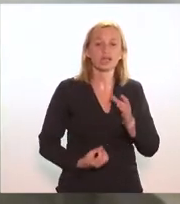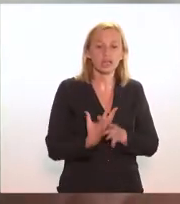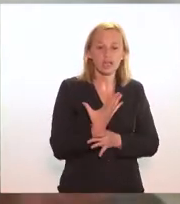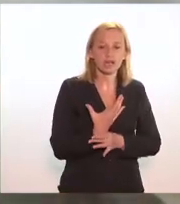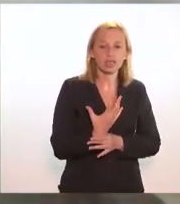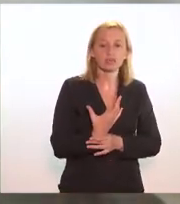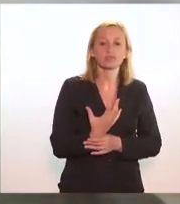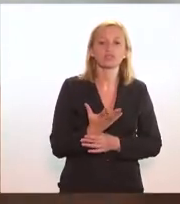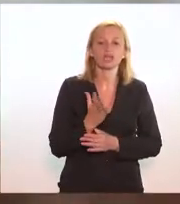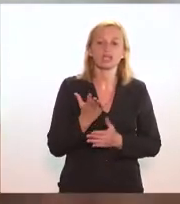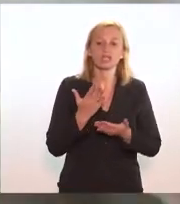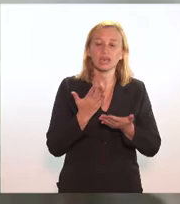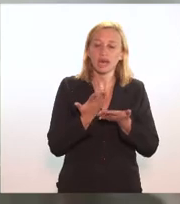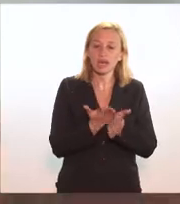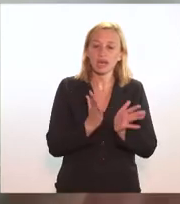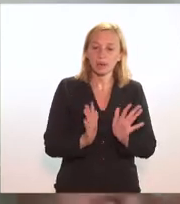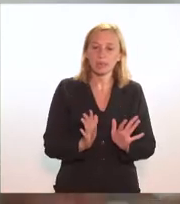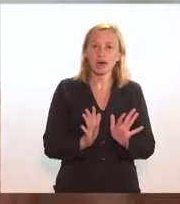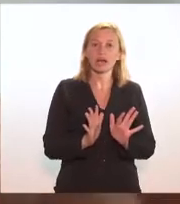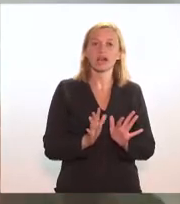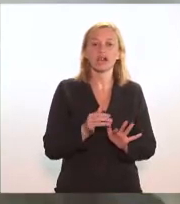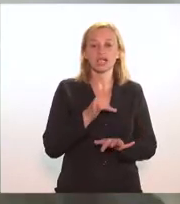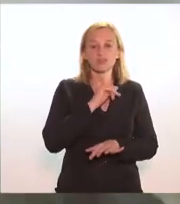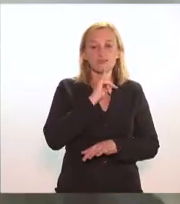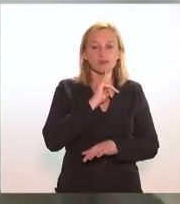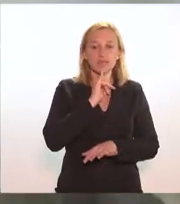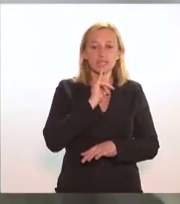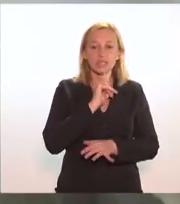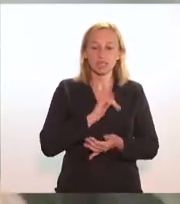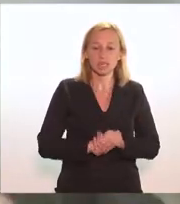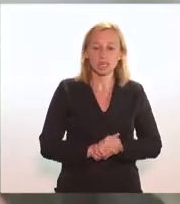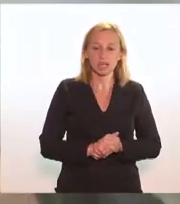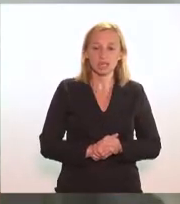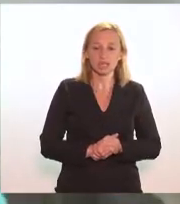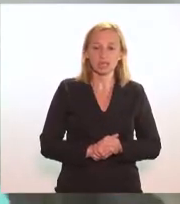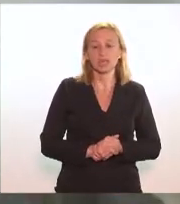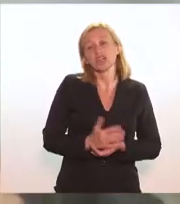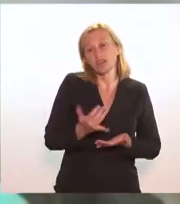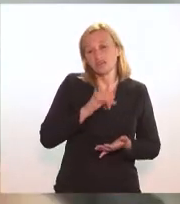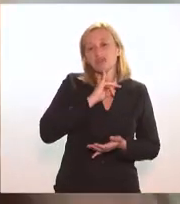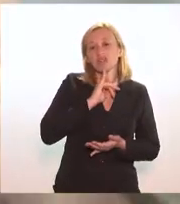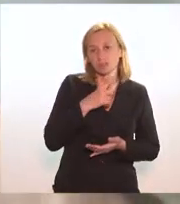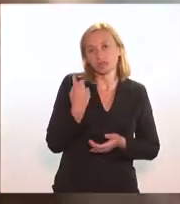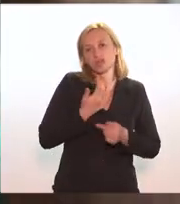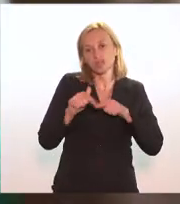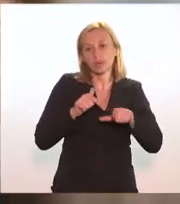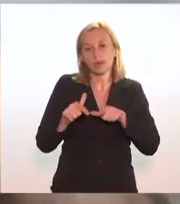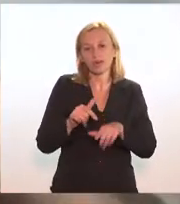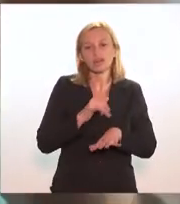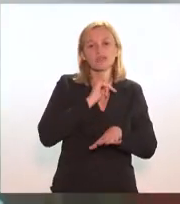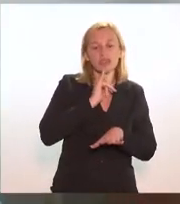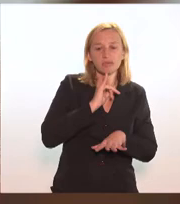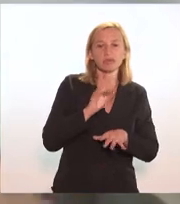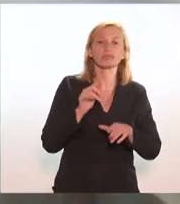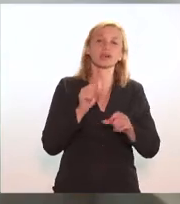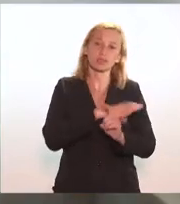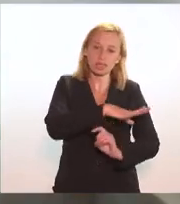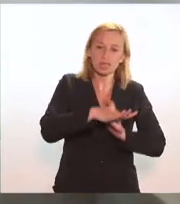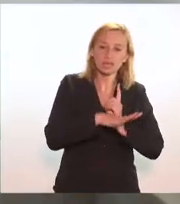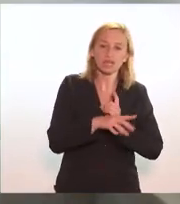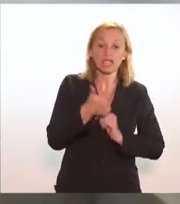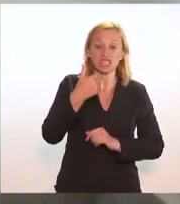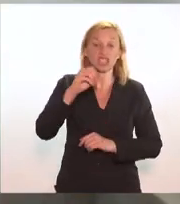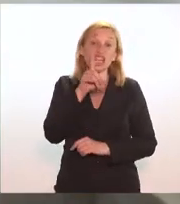e assim que acabar, infelizmente, esse conjunto, infelizmente para o nosso trabalho, mas felizmente para a sociedade, esses